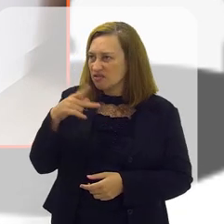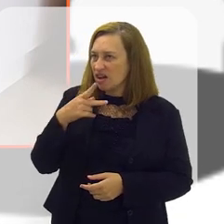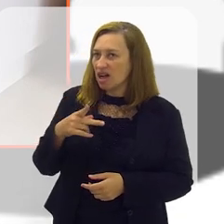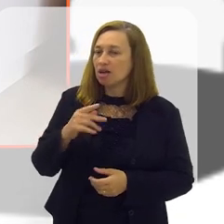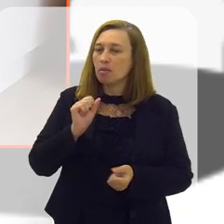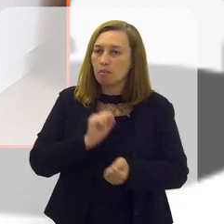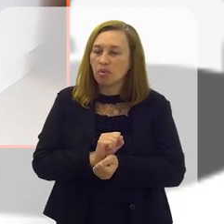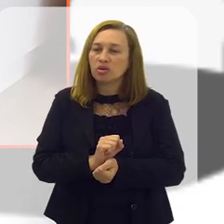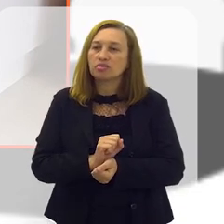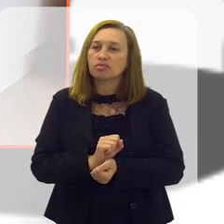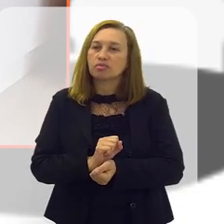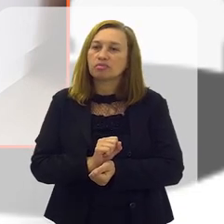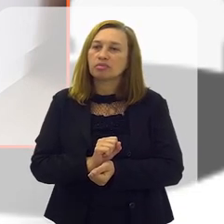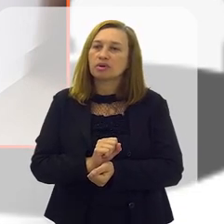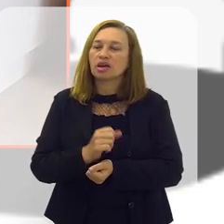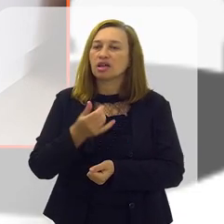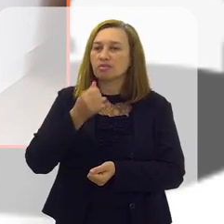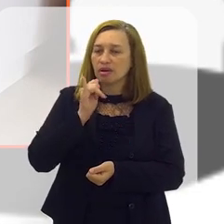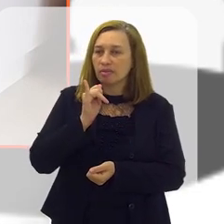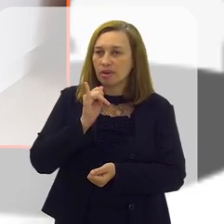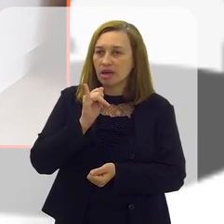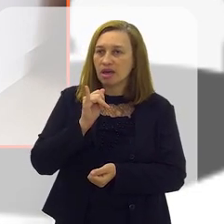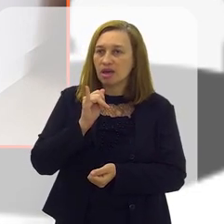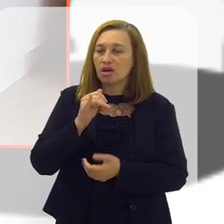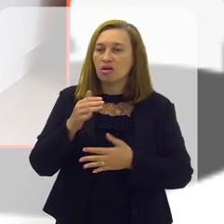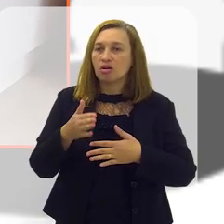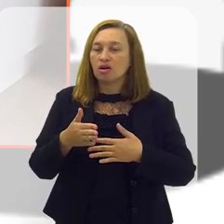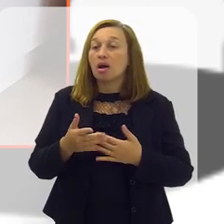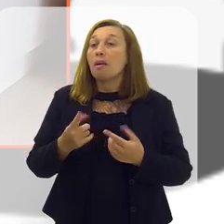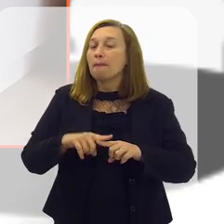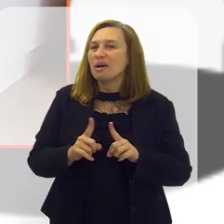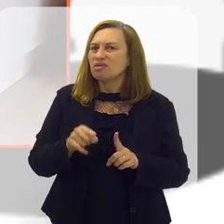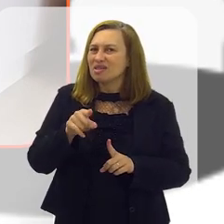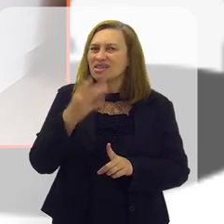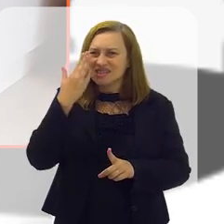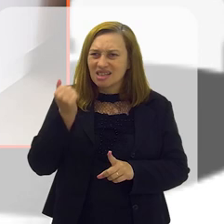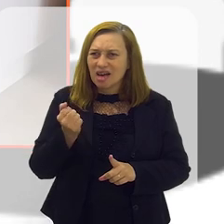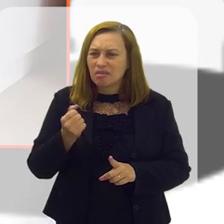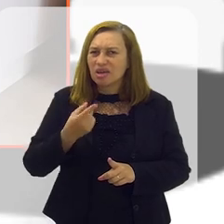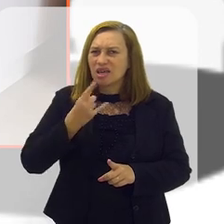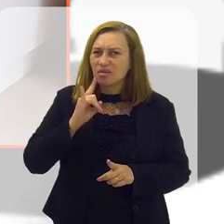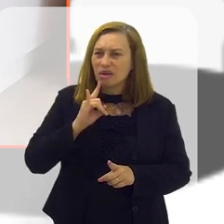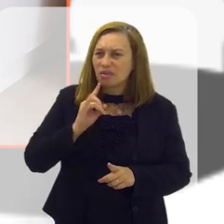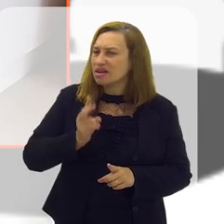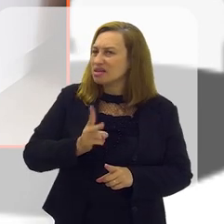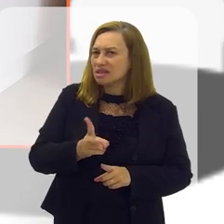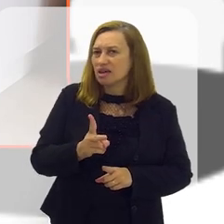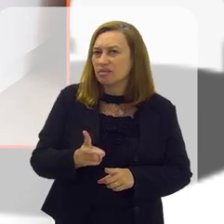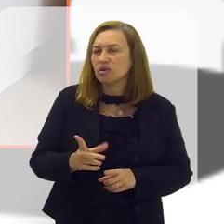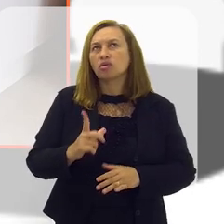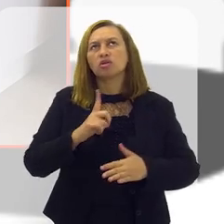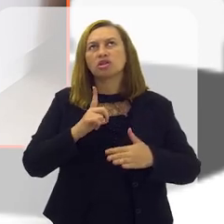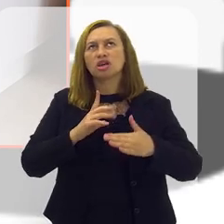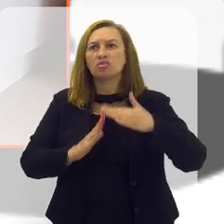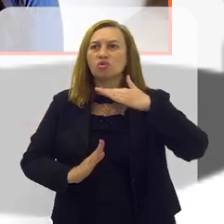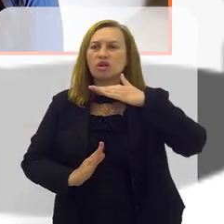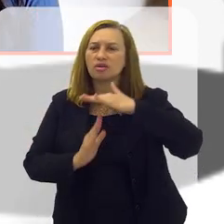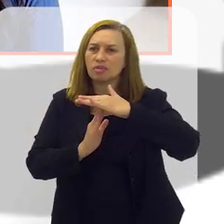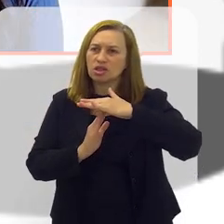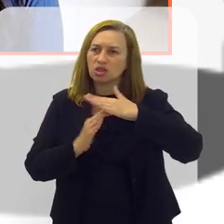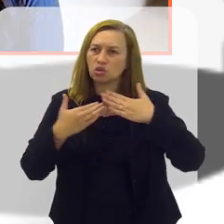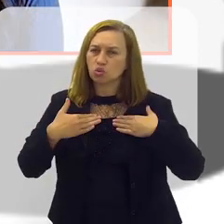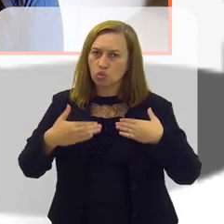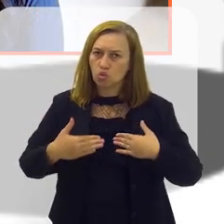assim mesmo que pode parar de beber quando quiser, mesmo sabendo que fica bêbado sem querer. A gente tem um limiar no